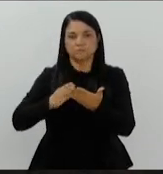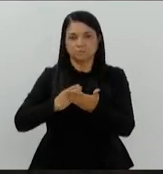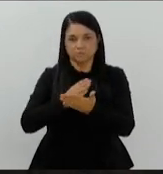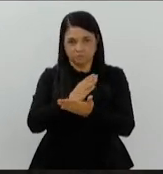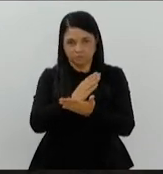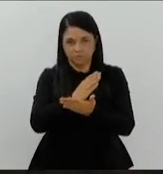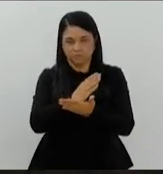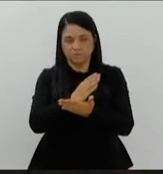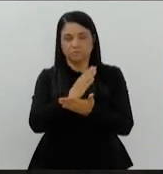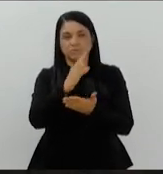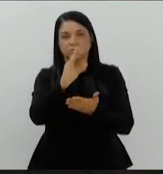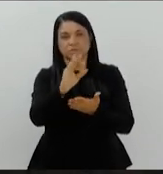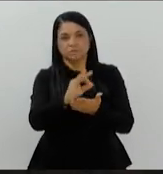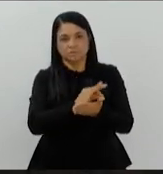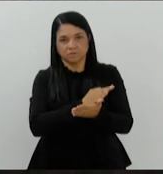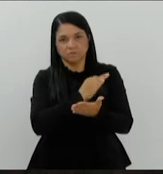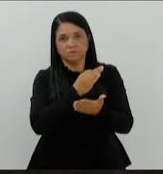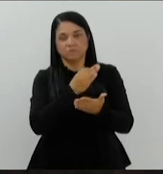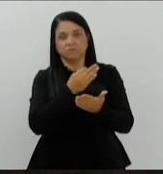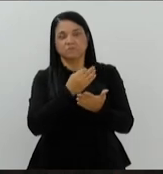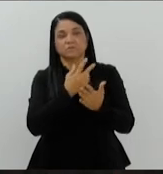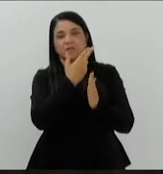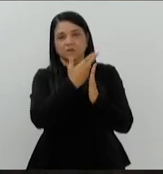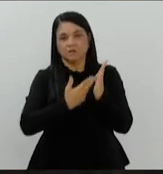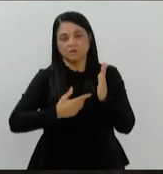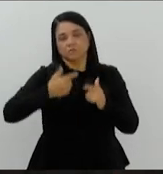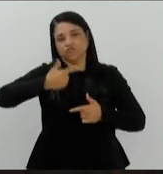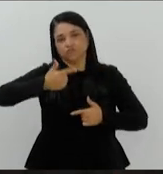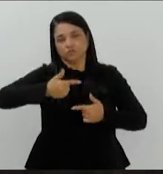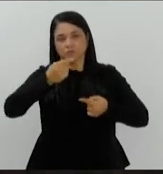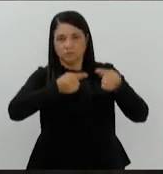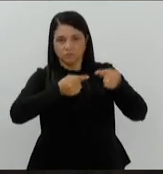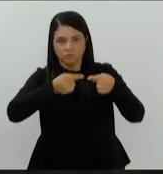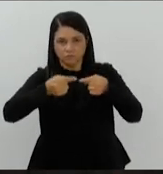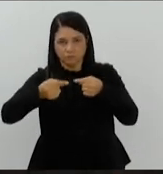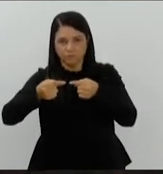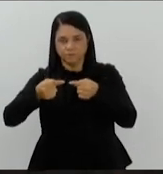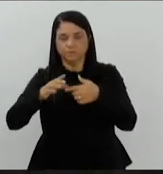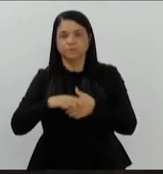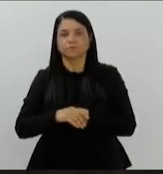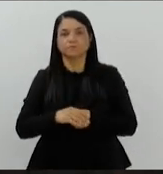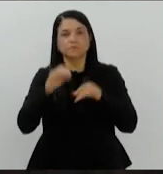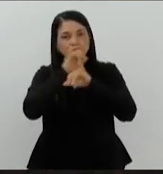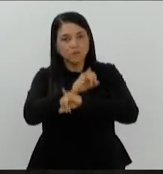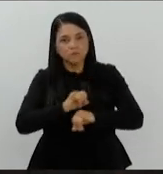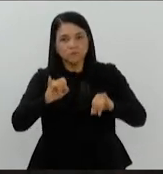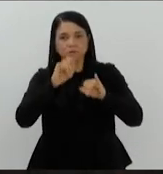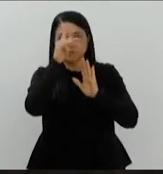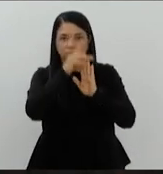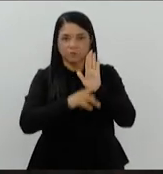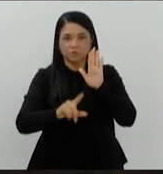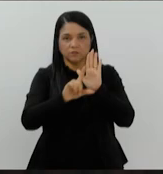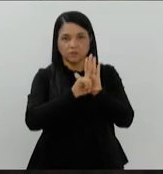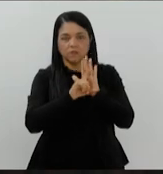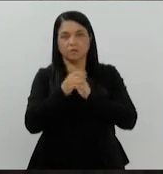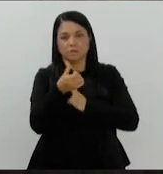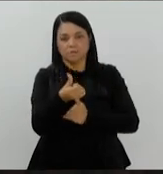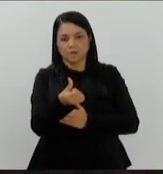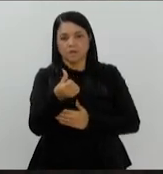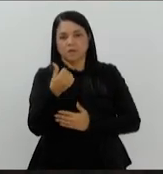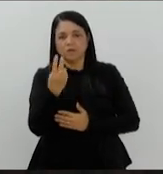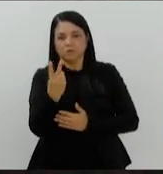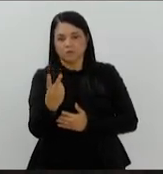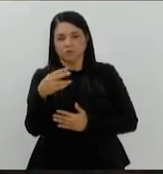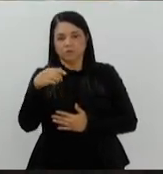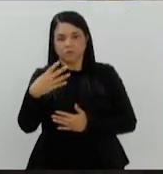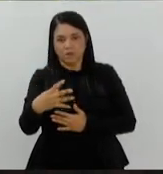estão. Aprovado. Vai a redação do vencido para a segunda discussão. Anuncio o projeto de lei número